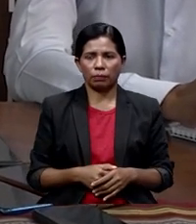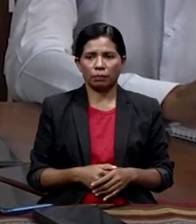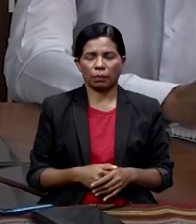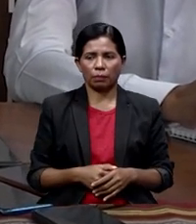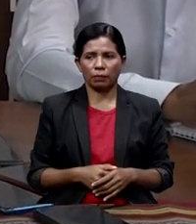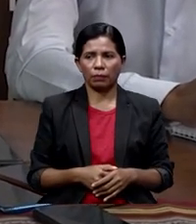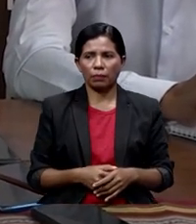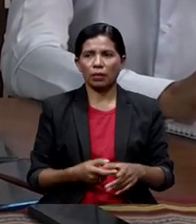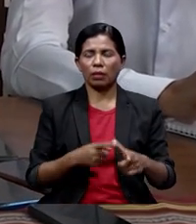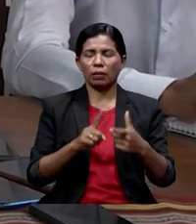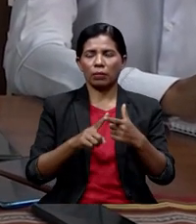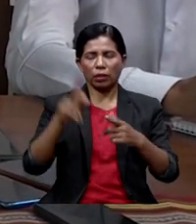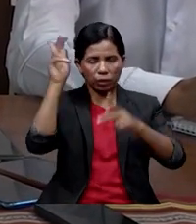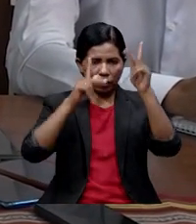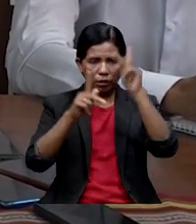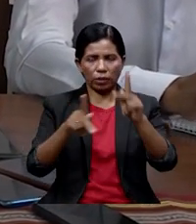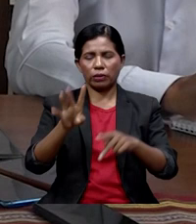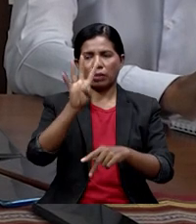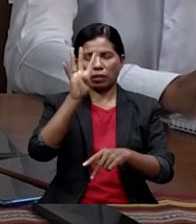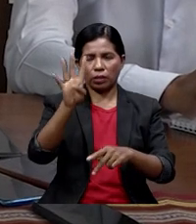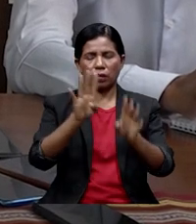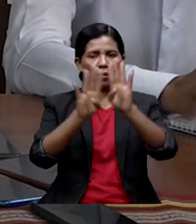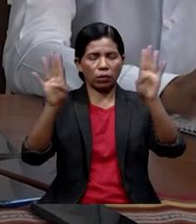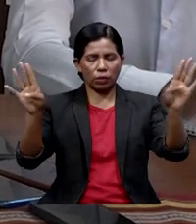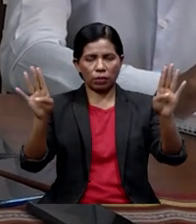Depois ia caso rad, mas cá loque ba mediação.